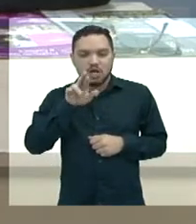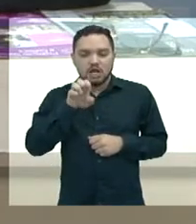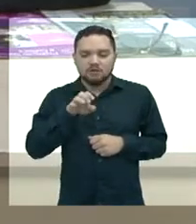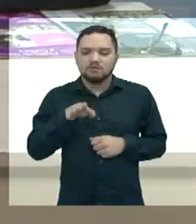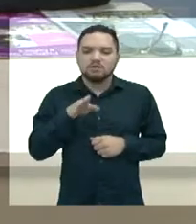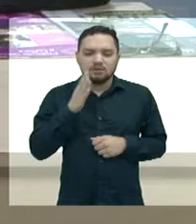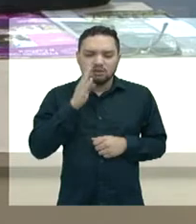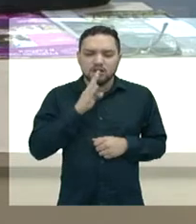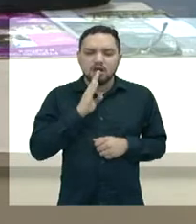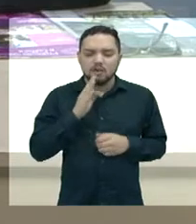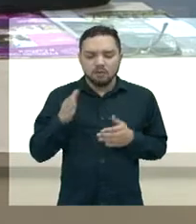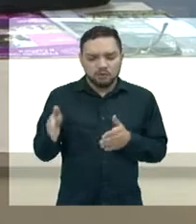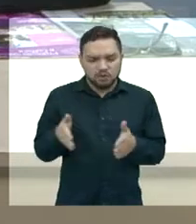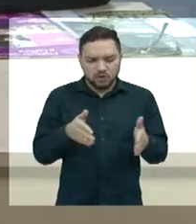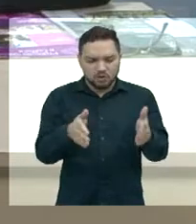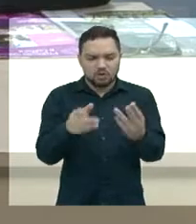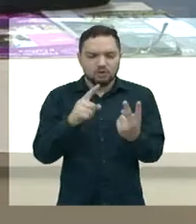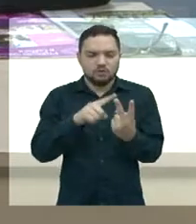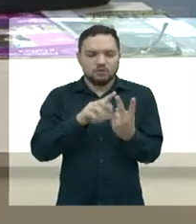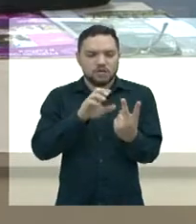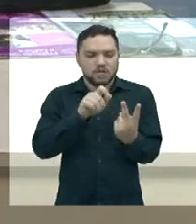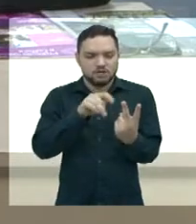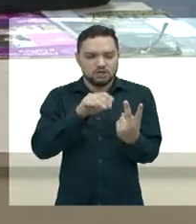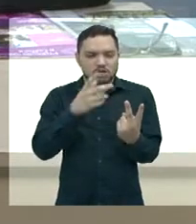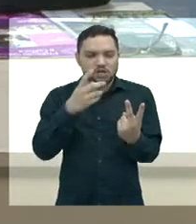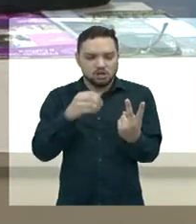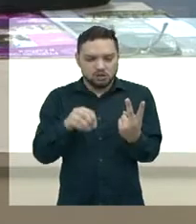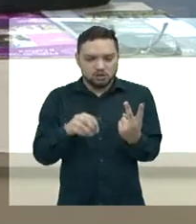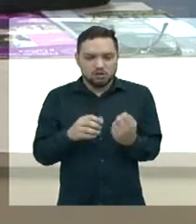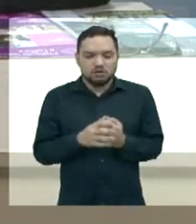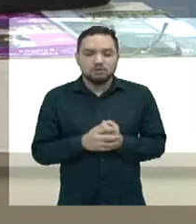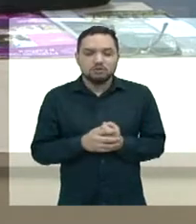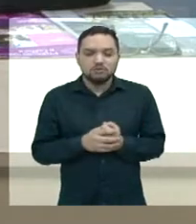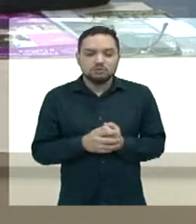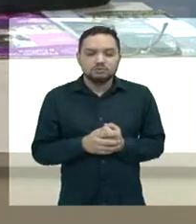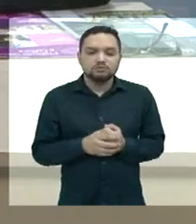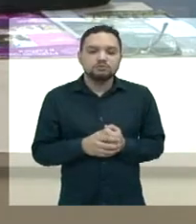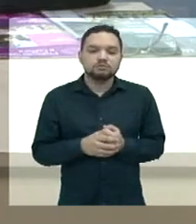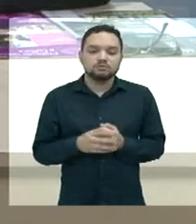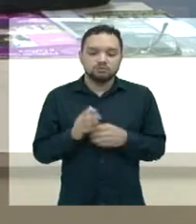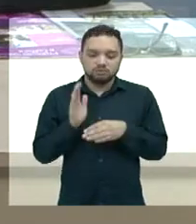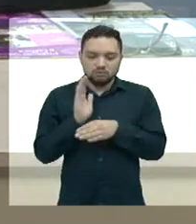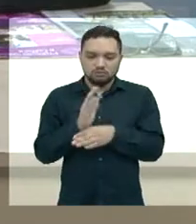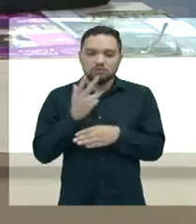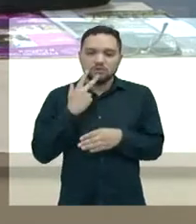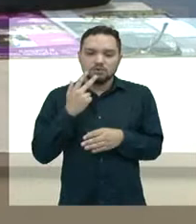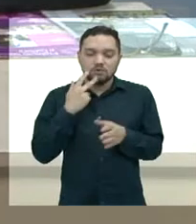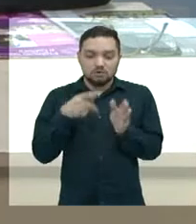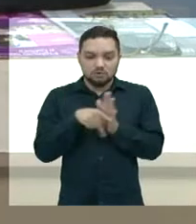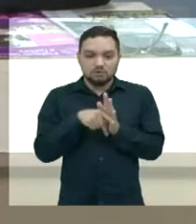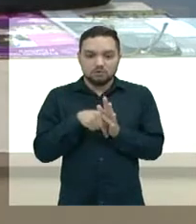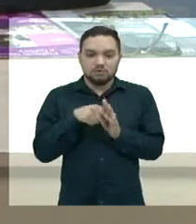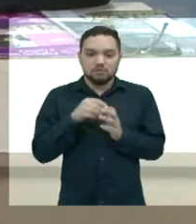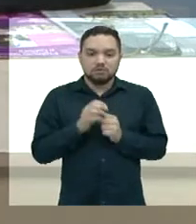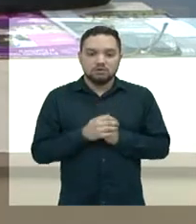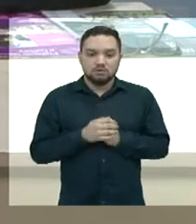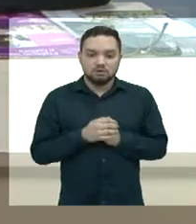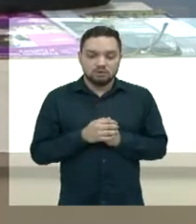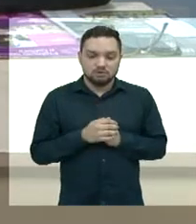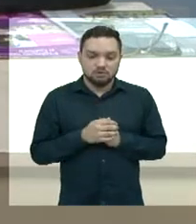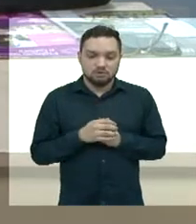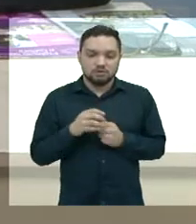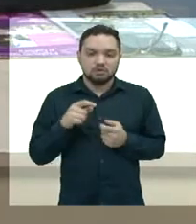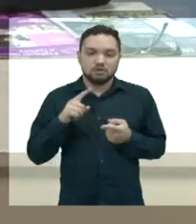Rio Jaguaribe, do Castanhão, do próprio Canal do Trabalhador para abastecer Fortaleza, a região do complexo industrial e portuário